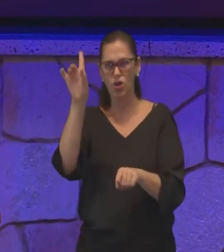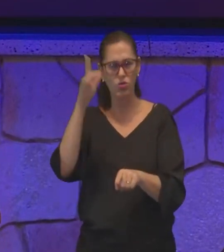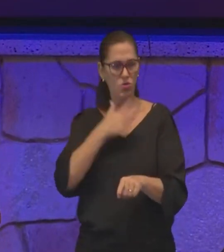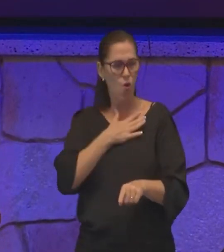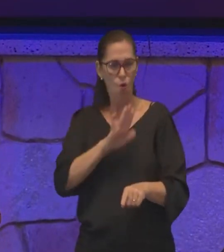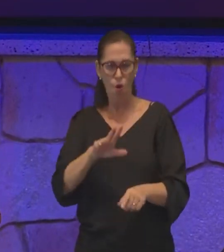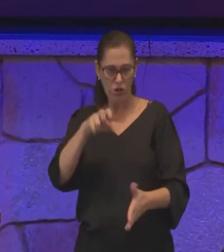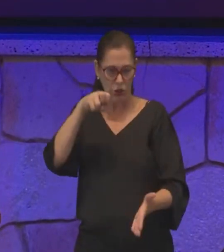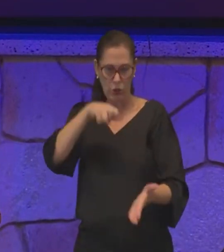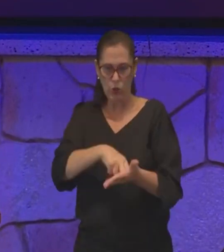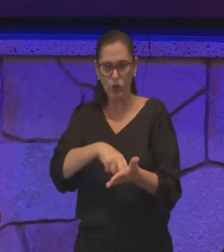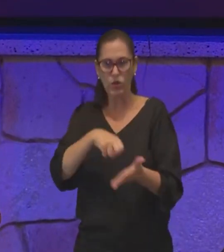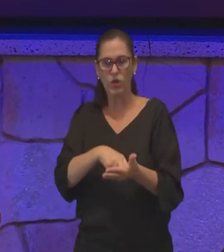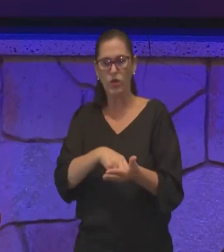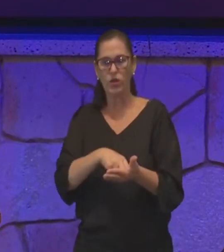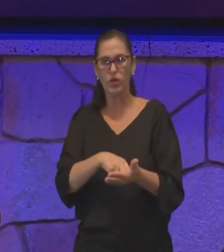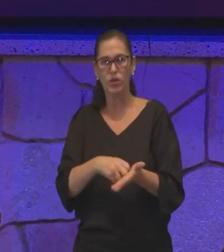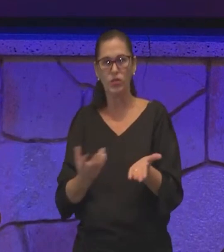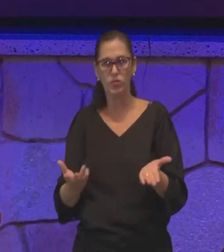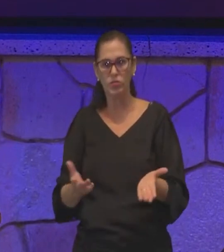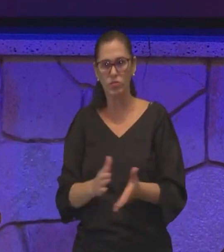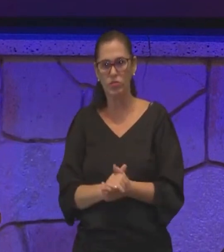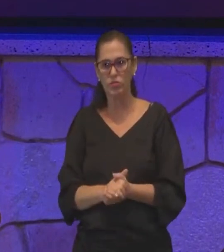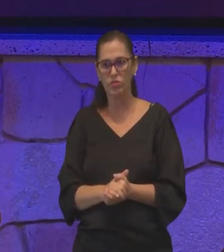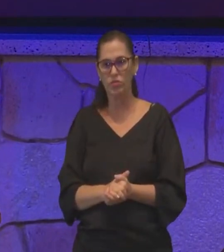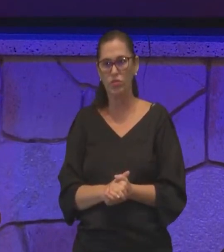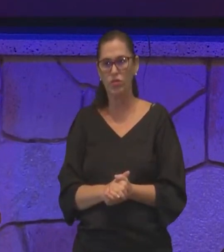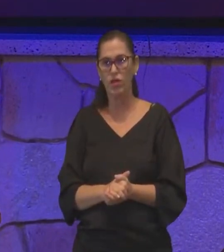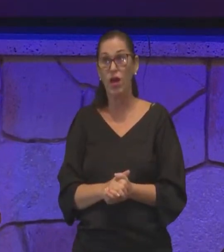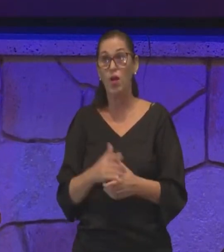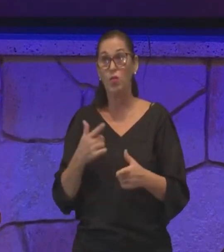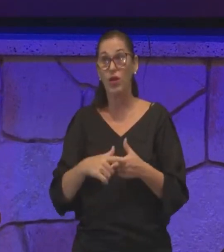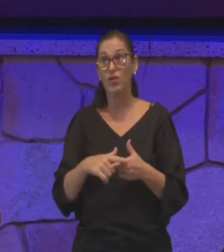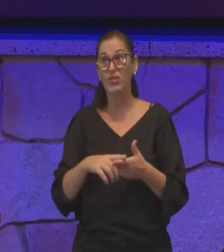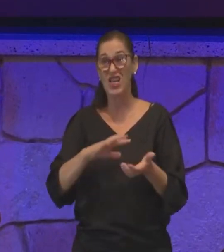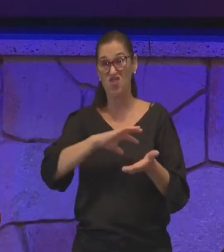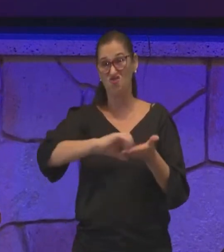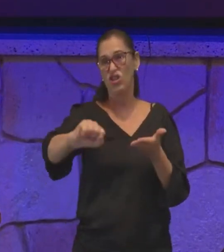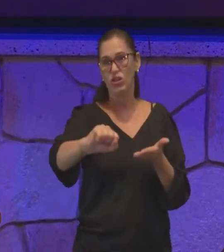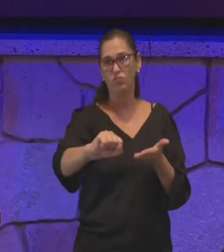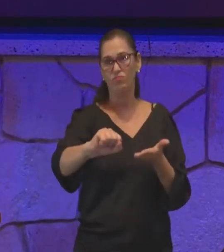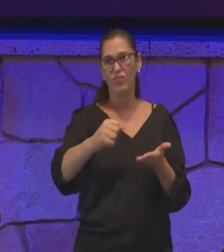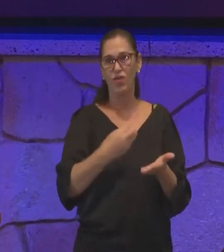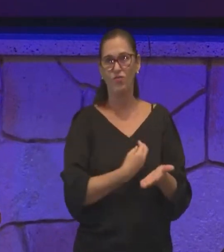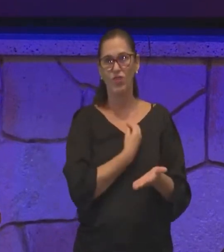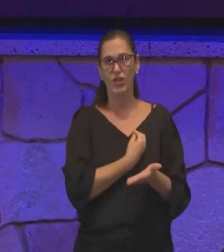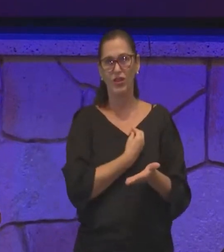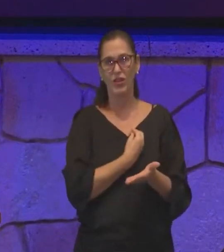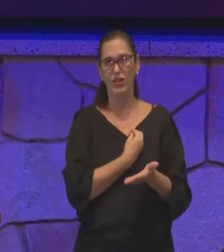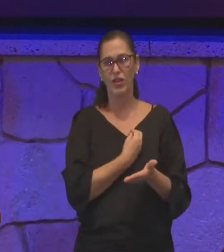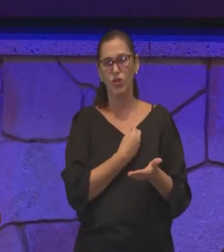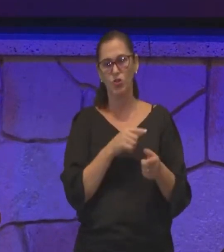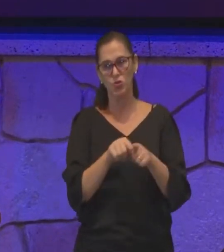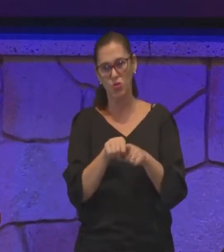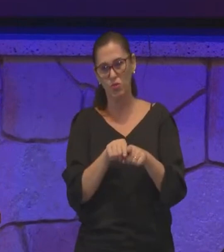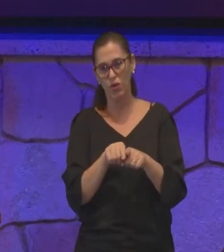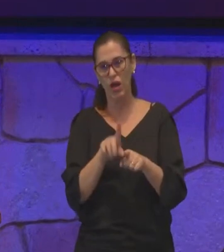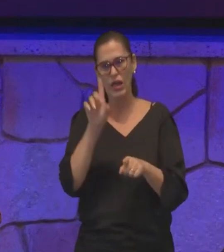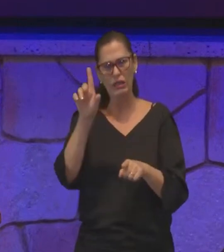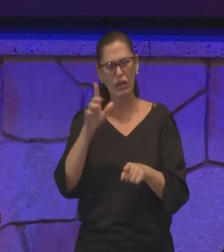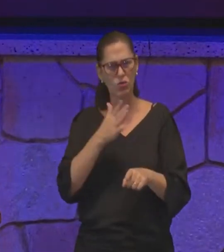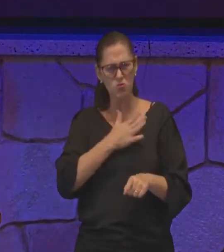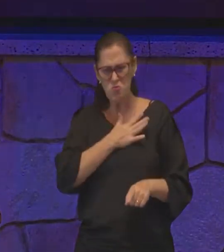Uma atitude drástica quando se tira a vida de uma pessoa. e de um irmão. É por isso que Deus